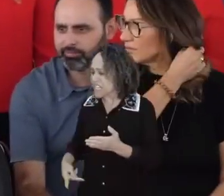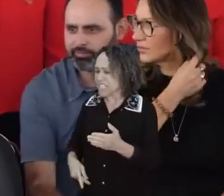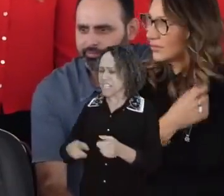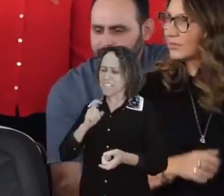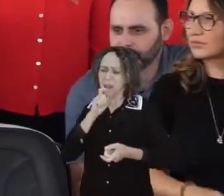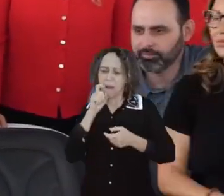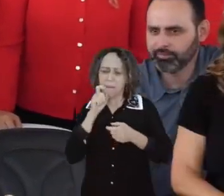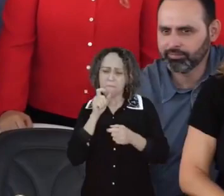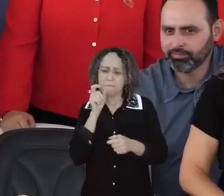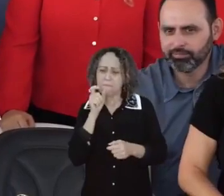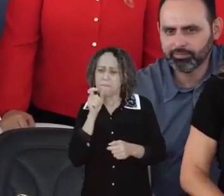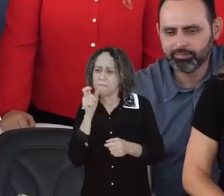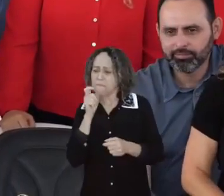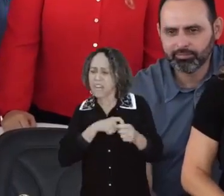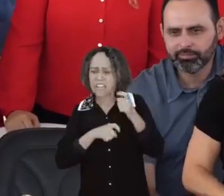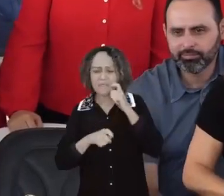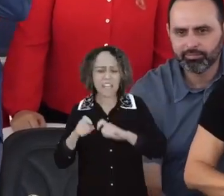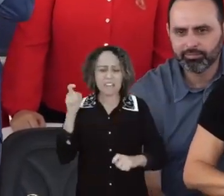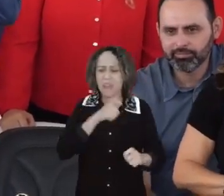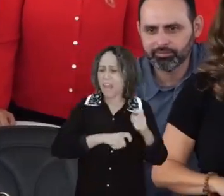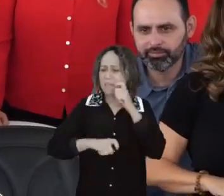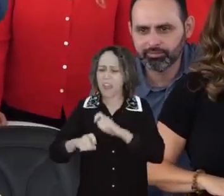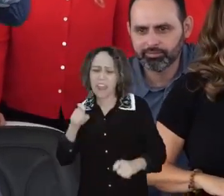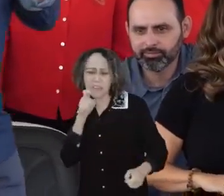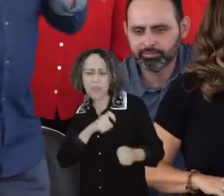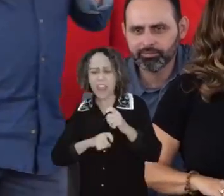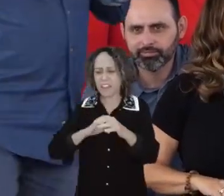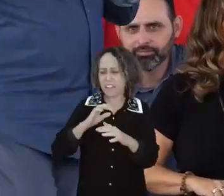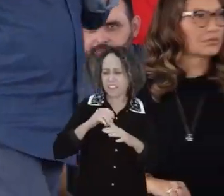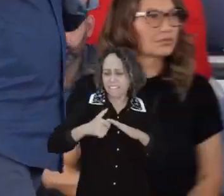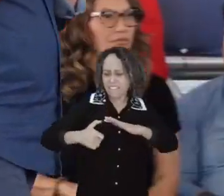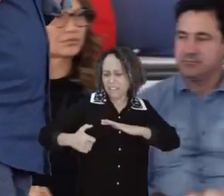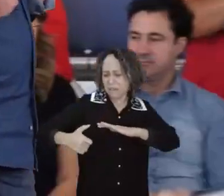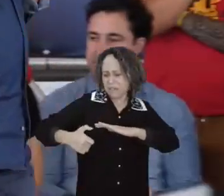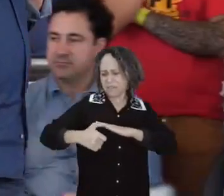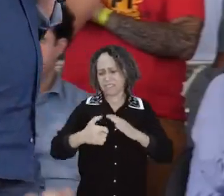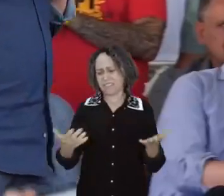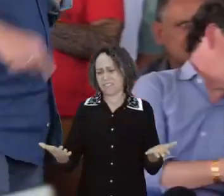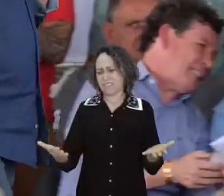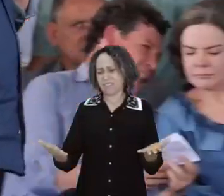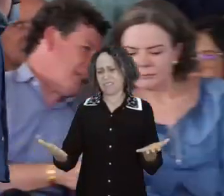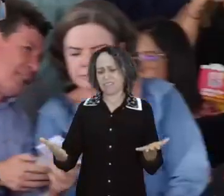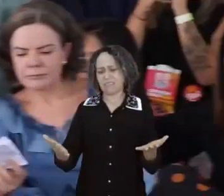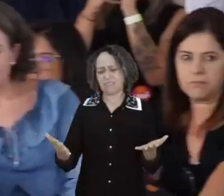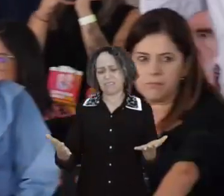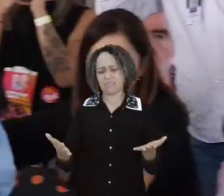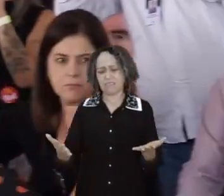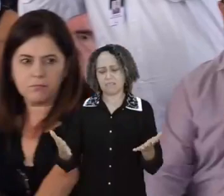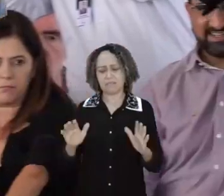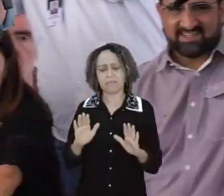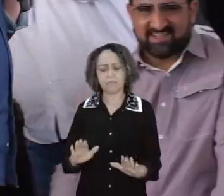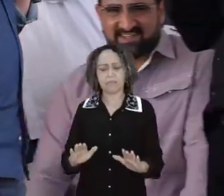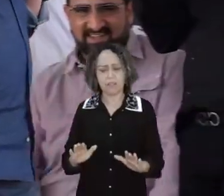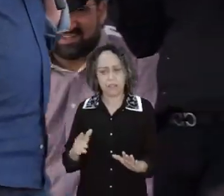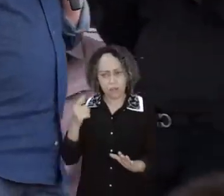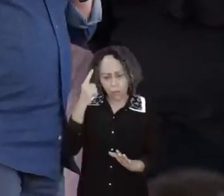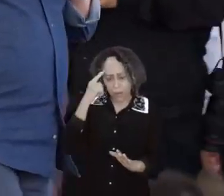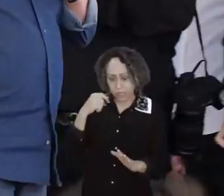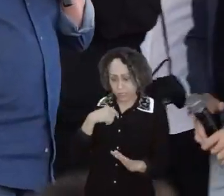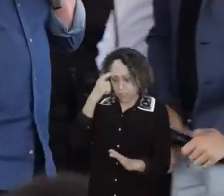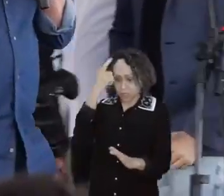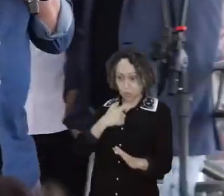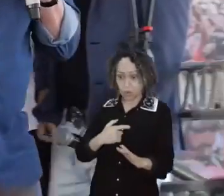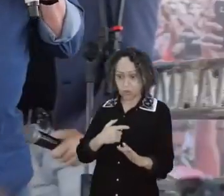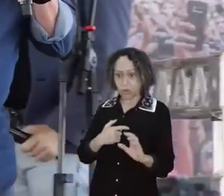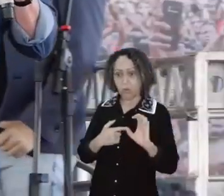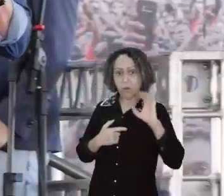news. Então, gente, é o seguinte, não pense que sou eu que vou resolver. Levanta a cabeça, porque quem tem que